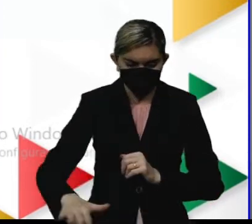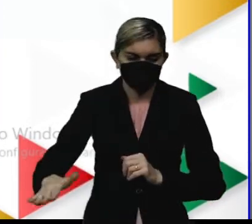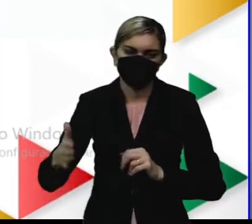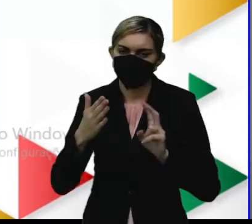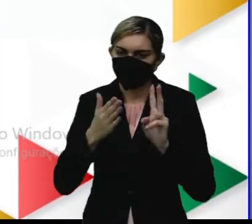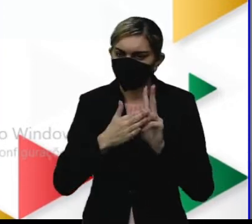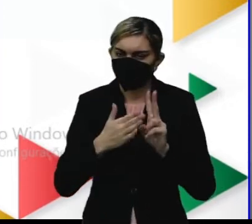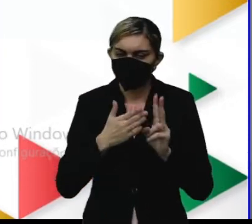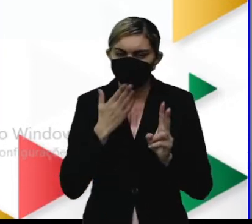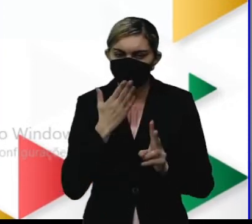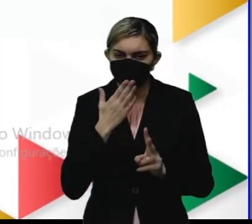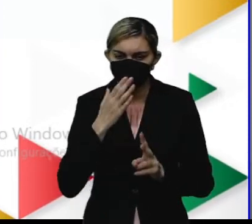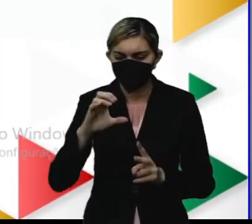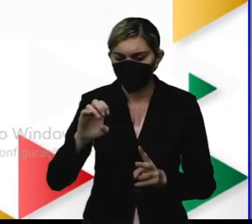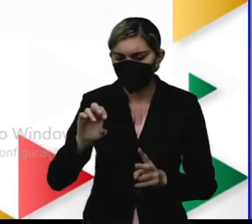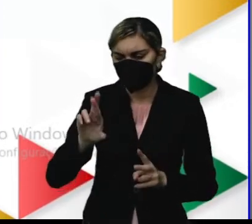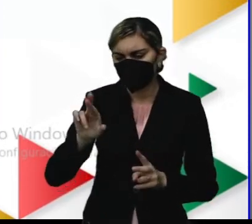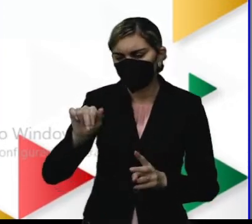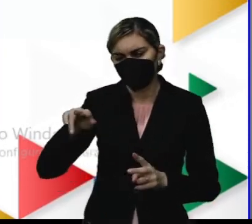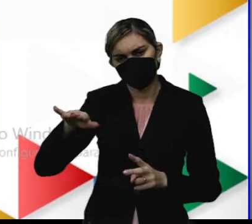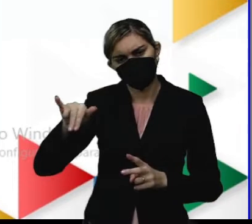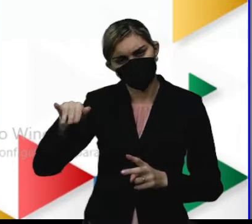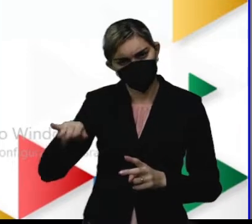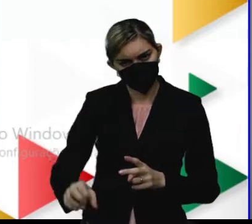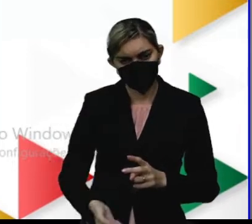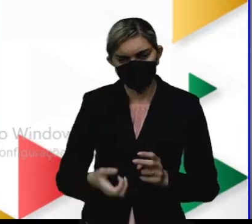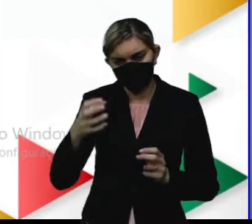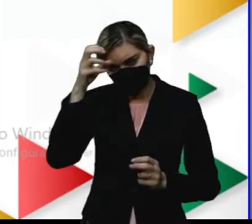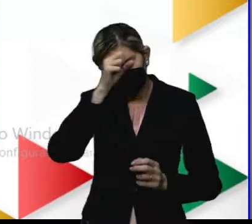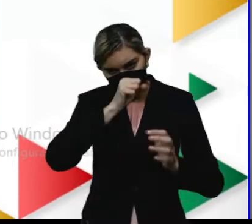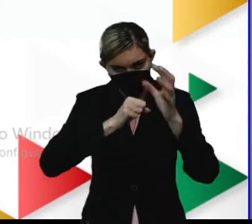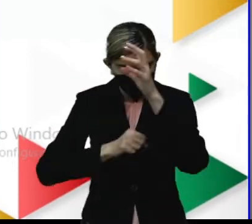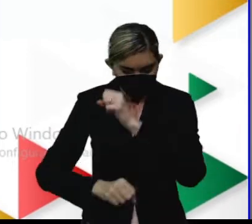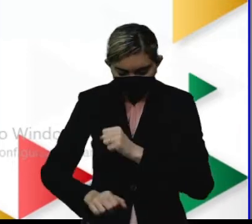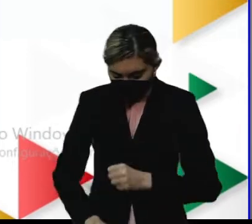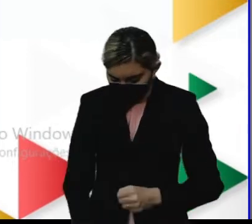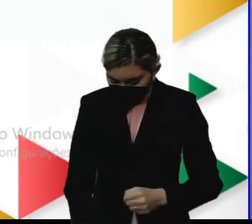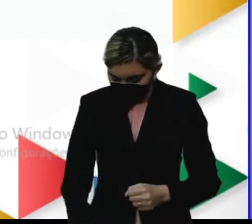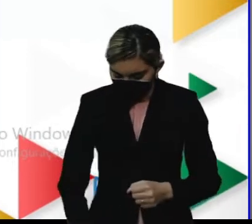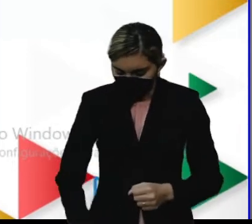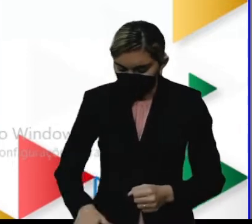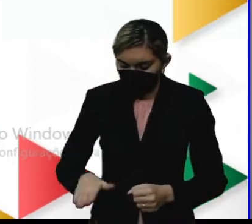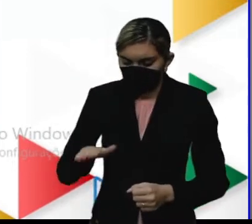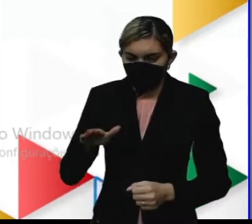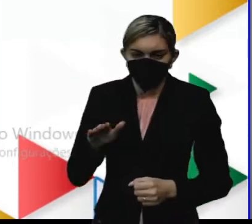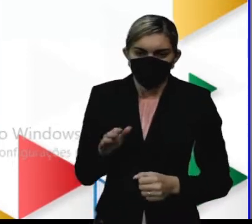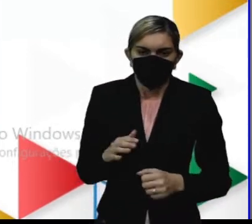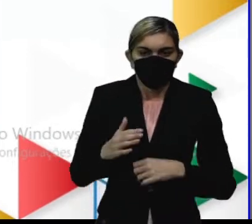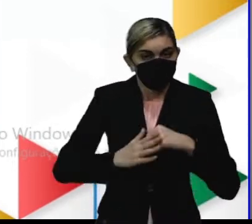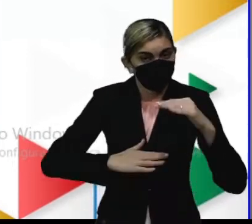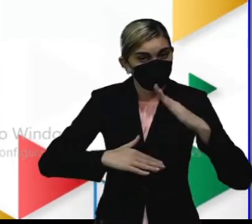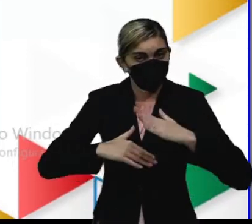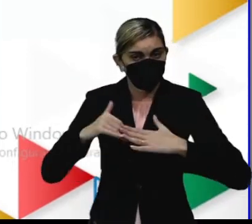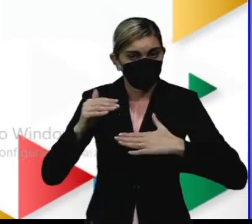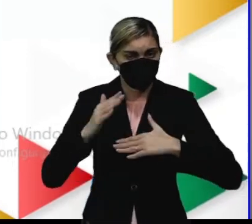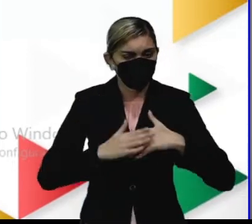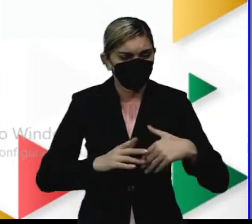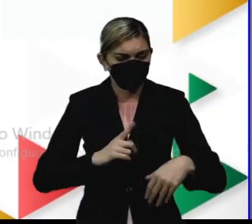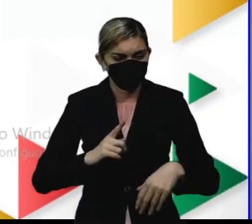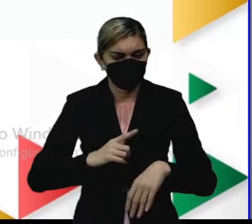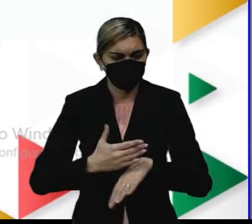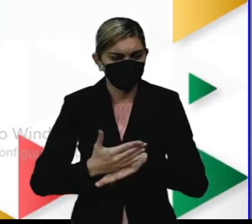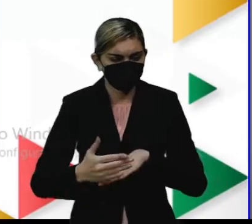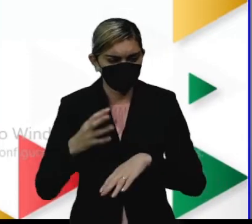índios, conhecidos como os curumins, tá? Aprendem desde pequenininho, de forma bem prática. Eles têm que